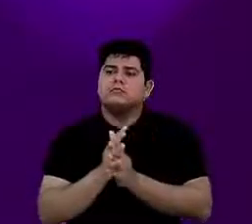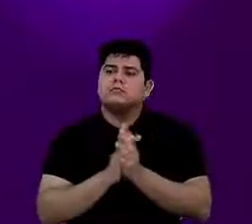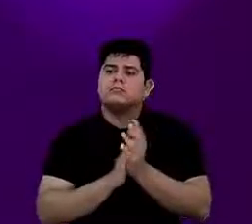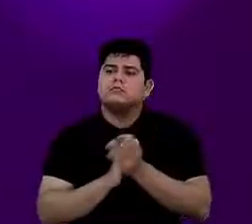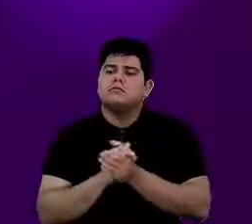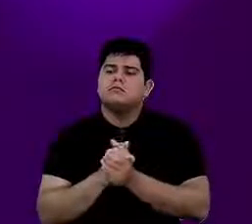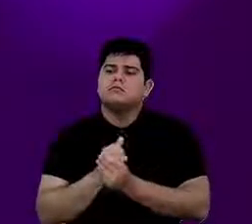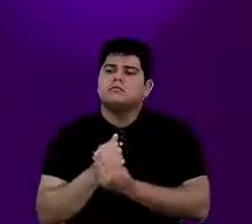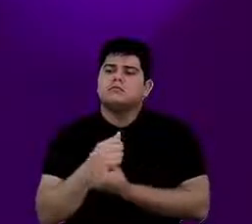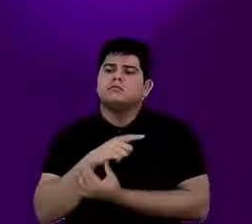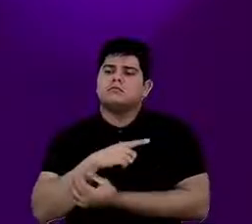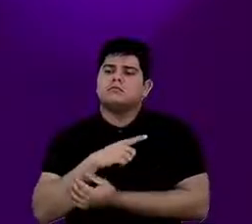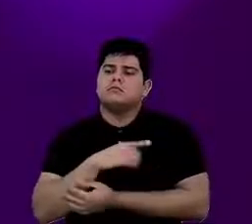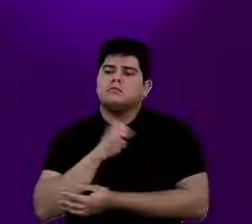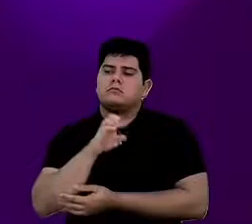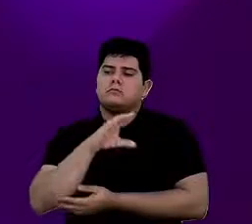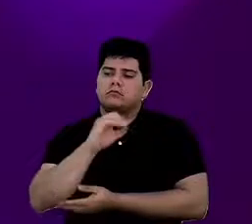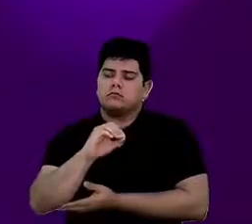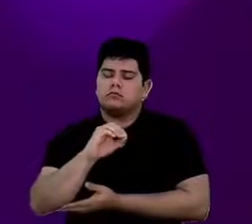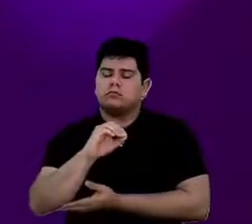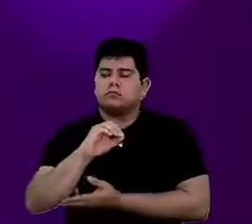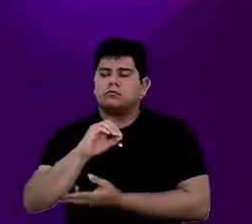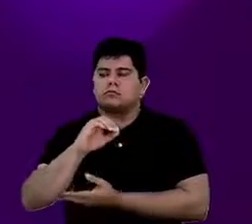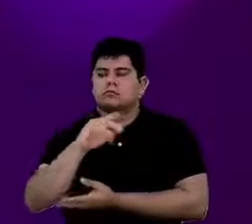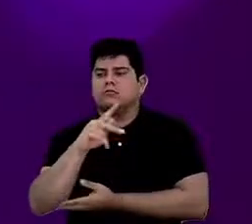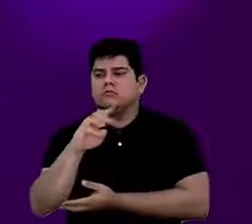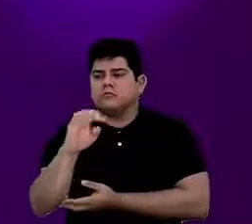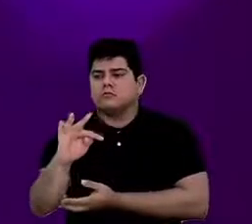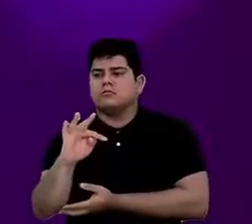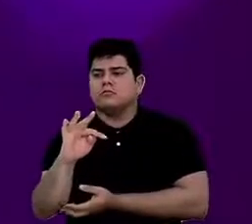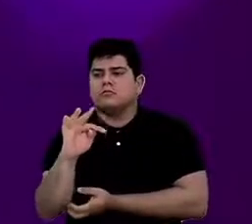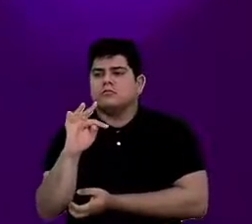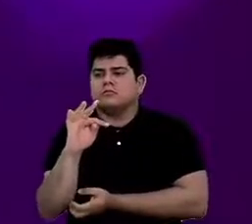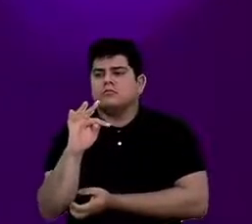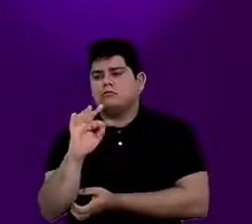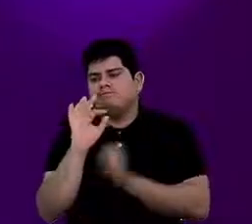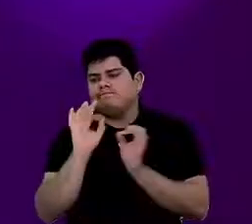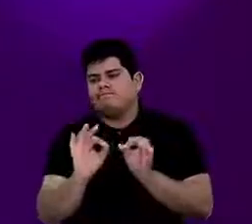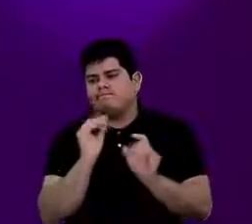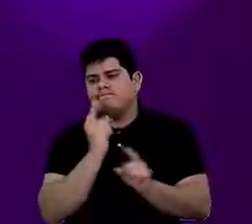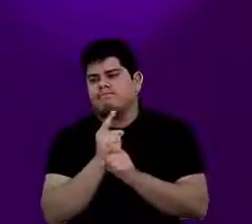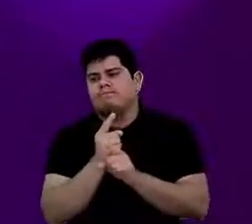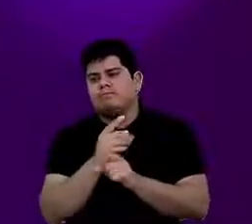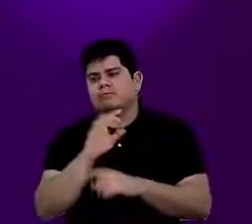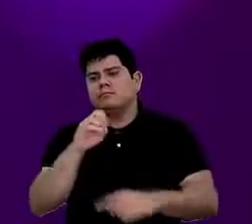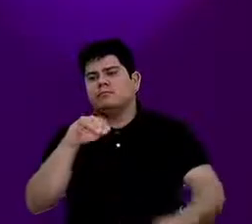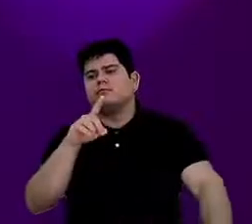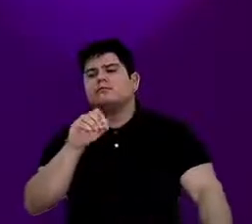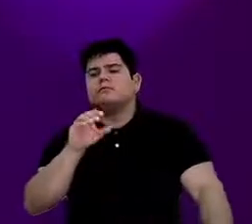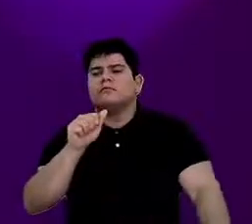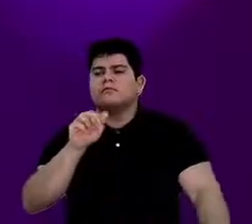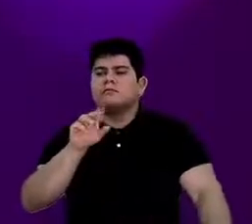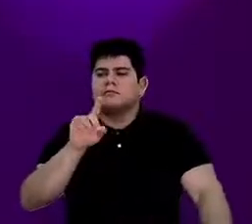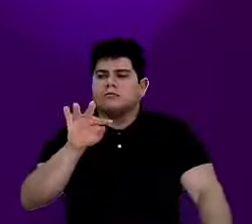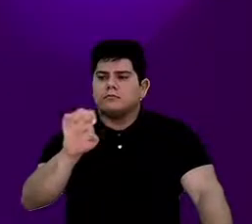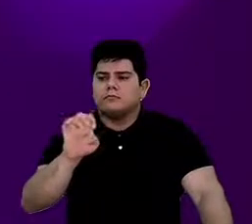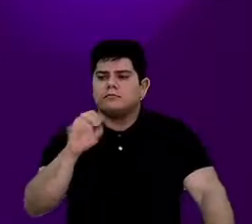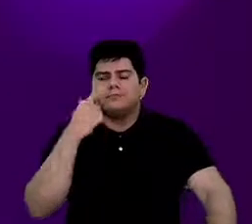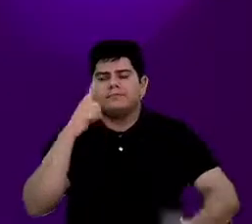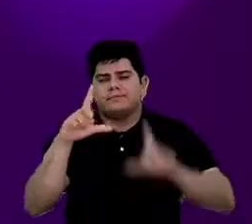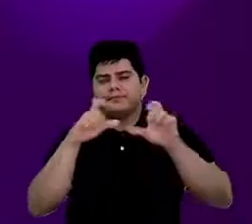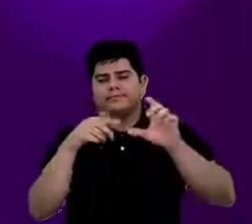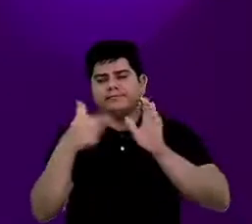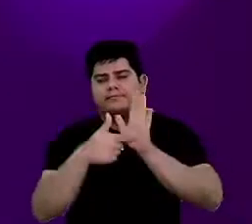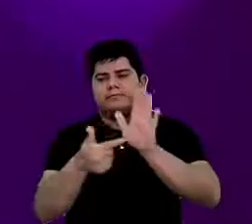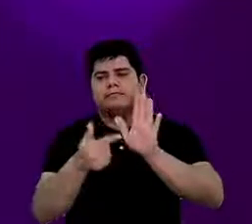dúvida, mas o eco, o PET-CT não deixa dúvida no caso da endocardite, as imagens mostrando